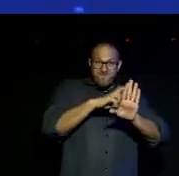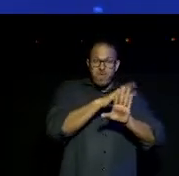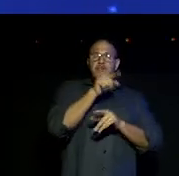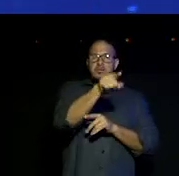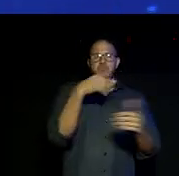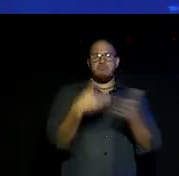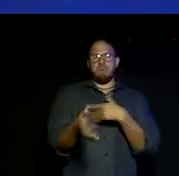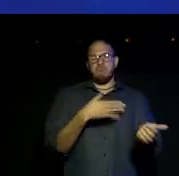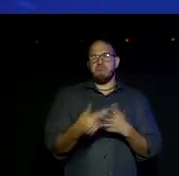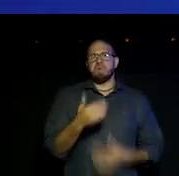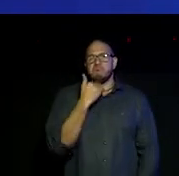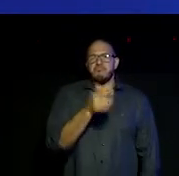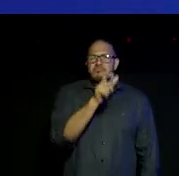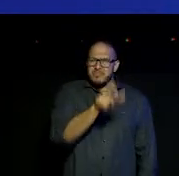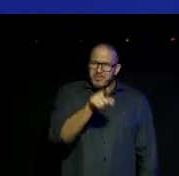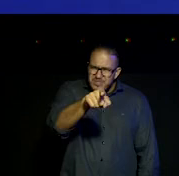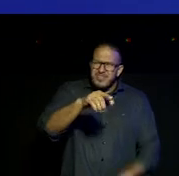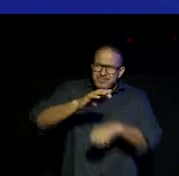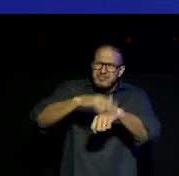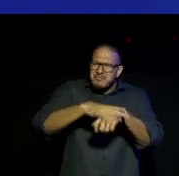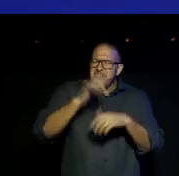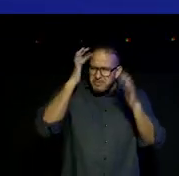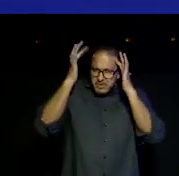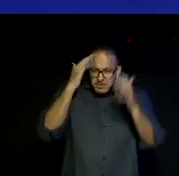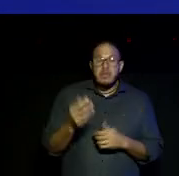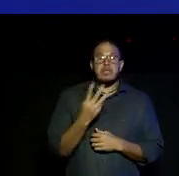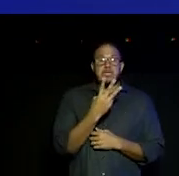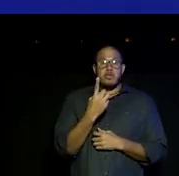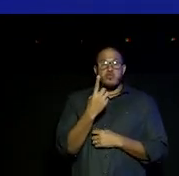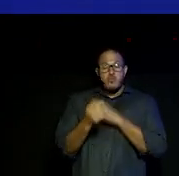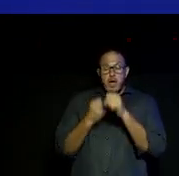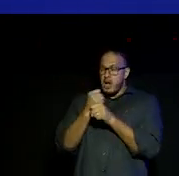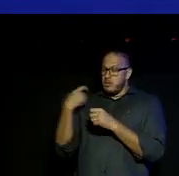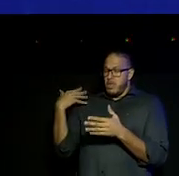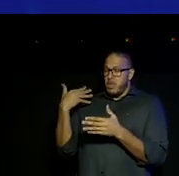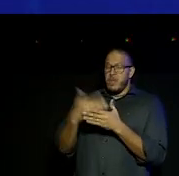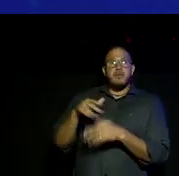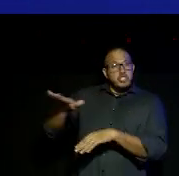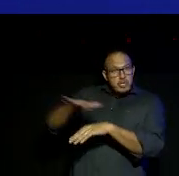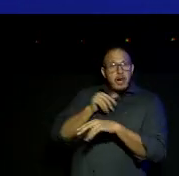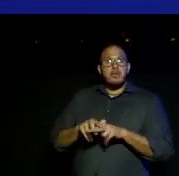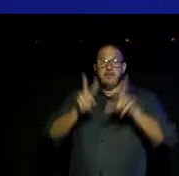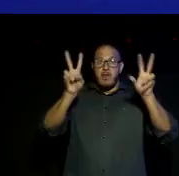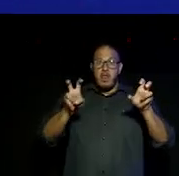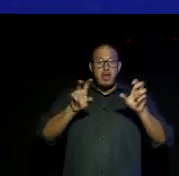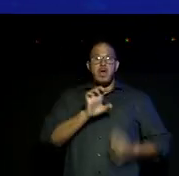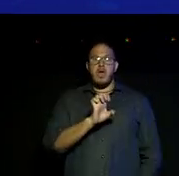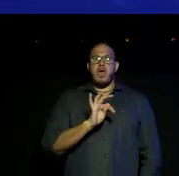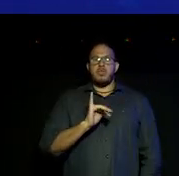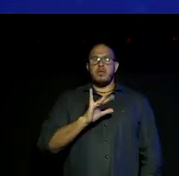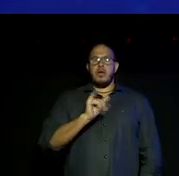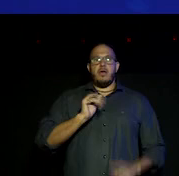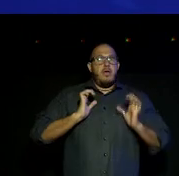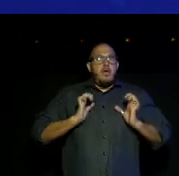qualquer coisa. Quantas vezes, vocês não fazem ideia, ao longo de 31 anos, fui chamada para falar de ética. E